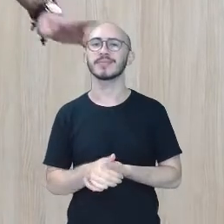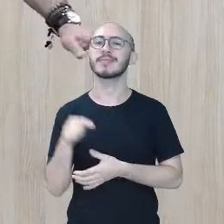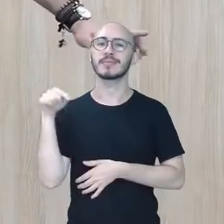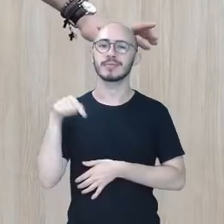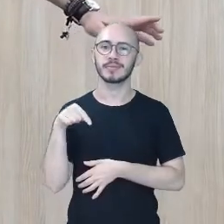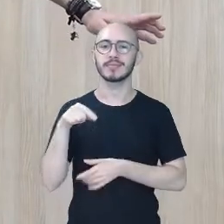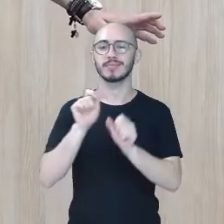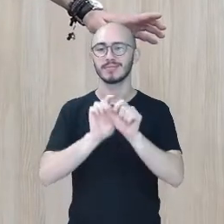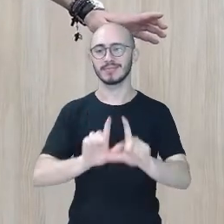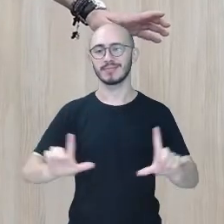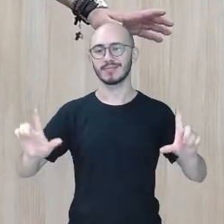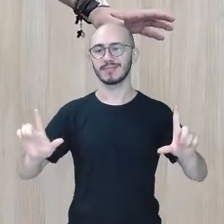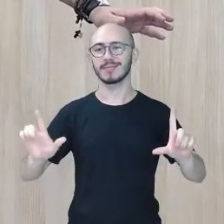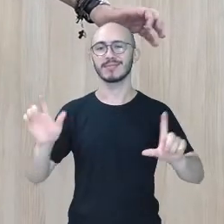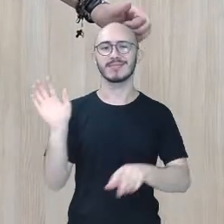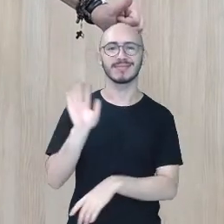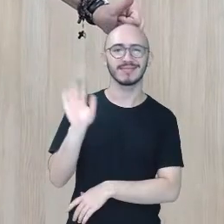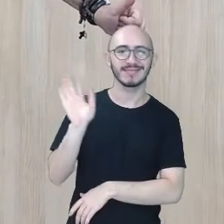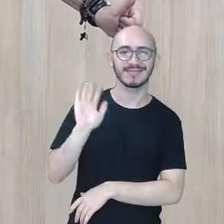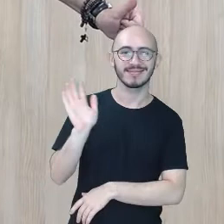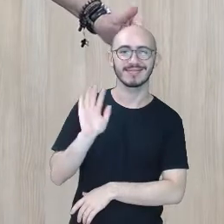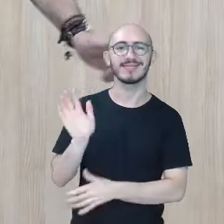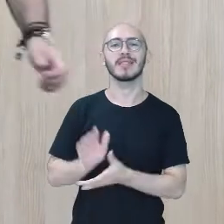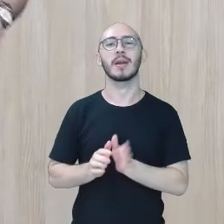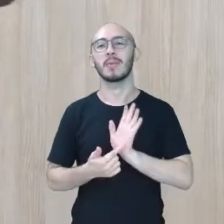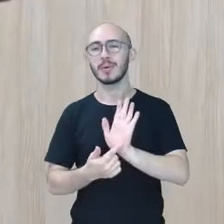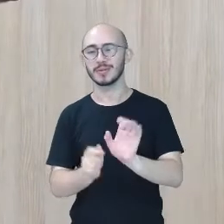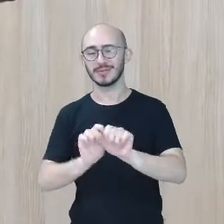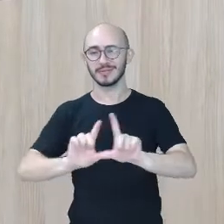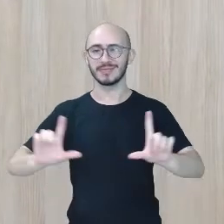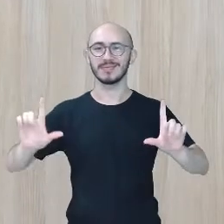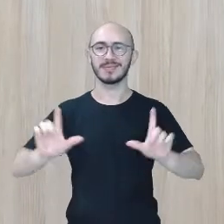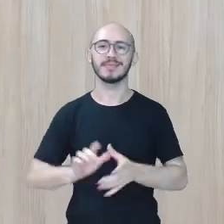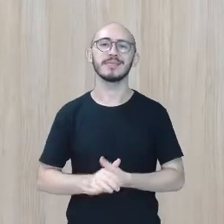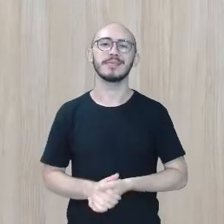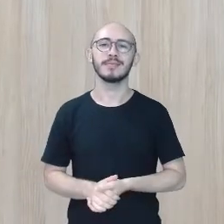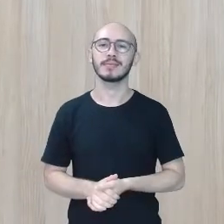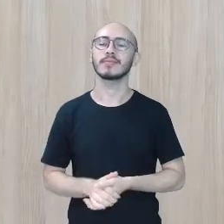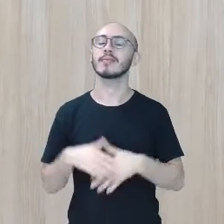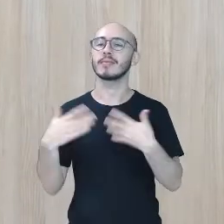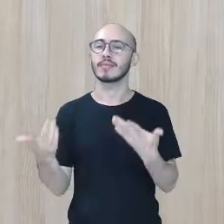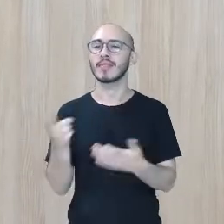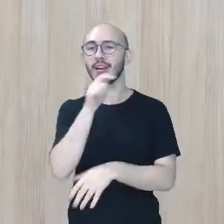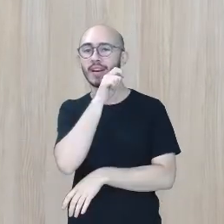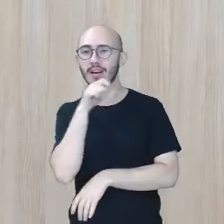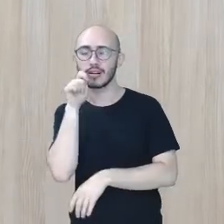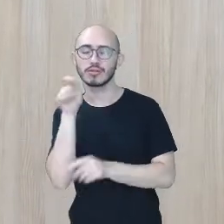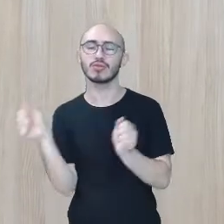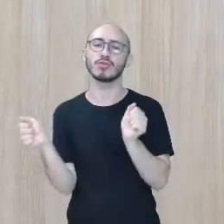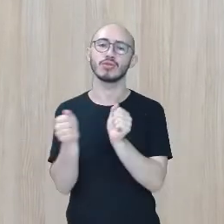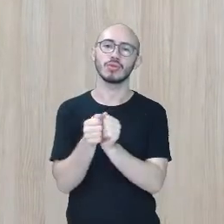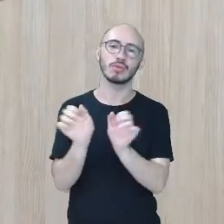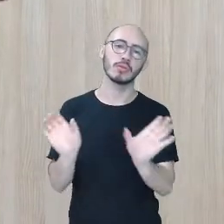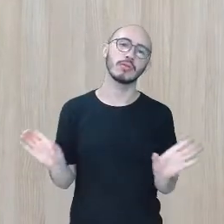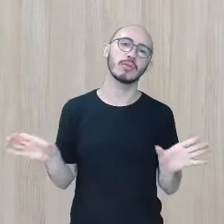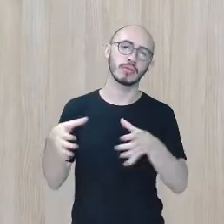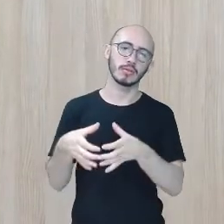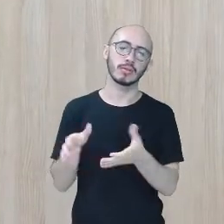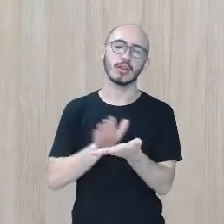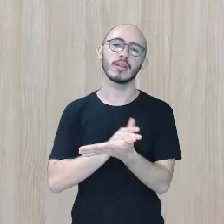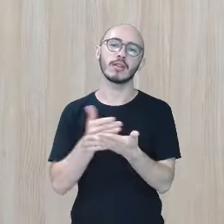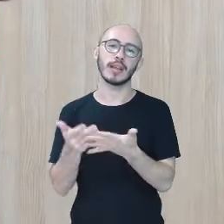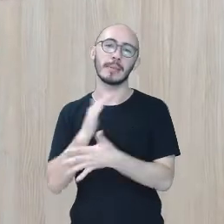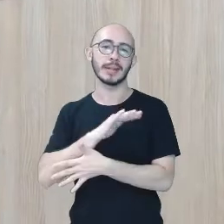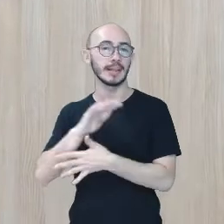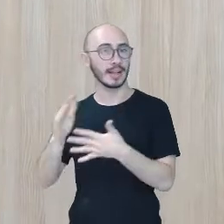no cantinho, ele aqui, o tchauzinho aí, Anderson, pro pessoal, beleza. Então, Anderson, junto com toda a equipe de intérprete